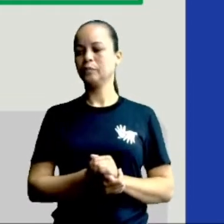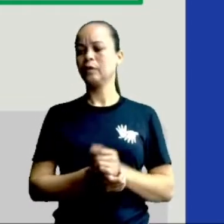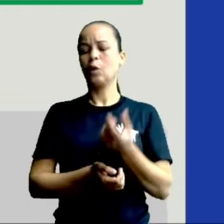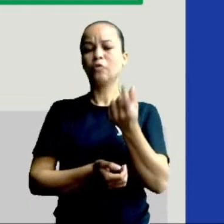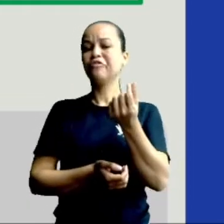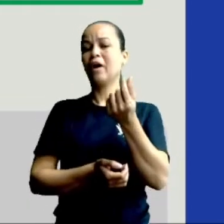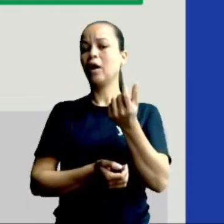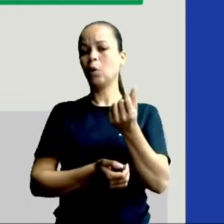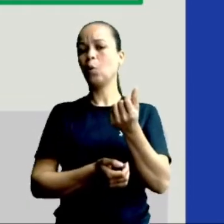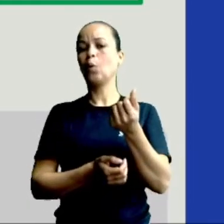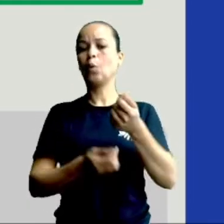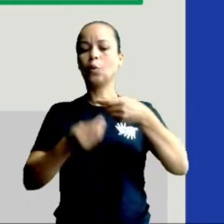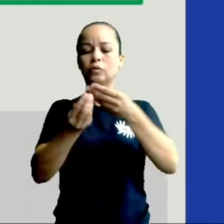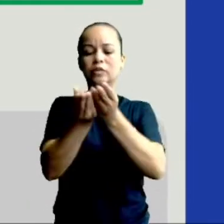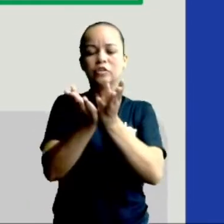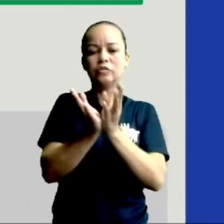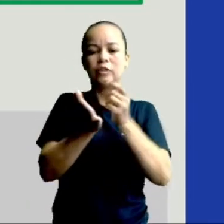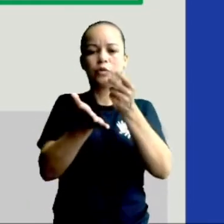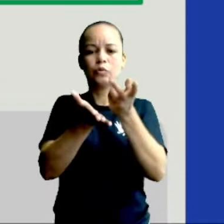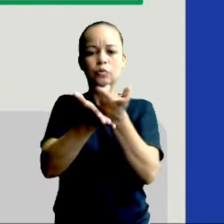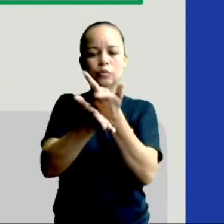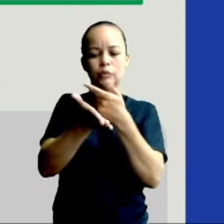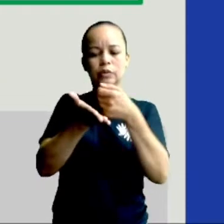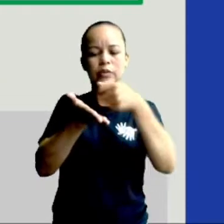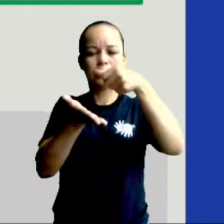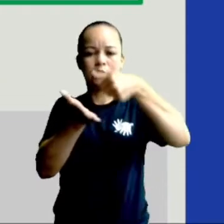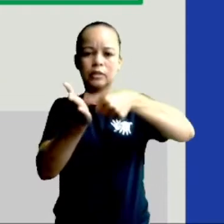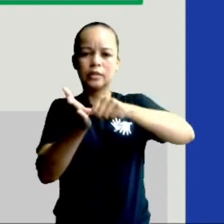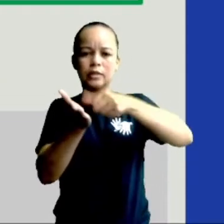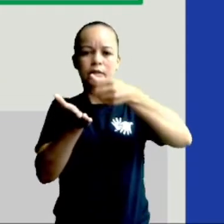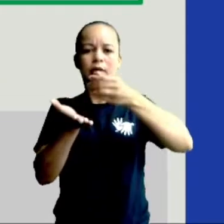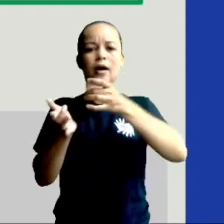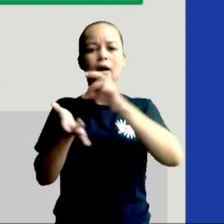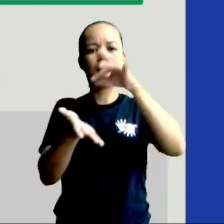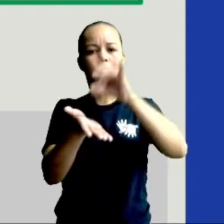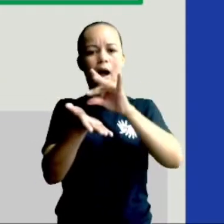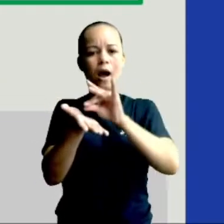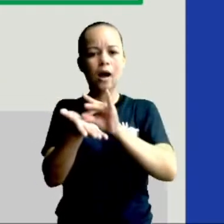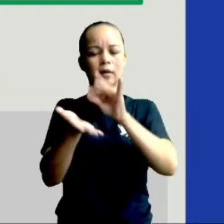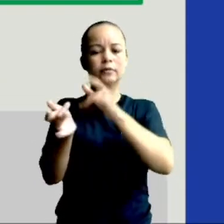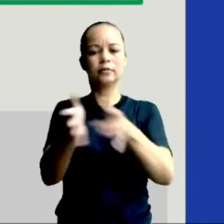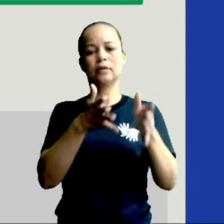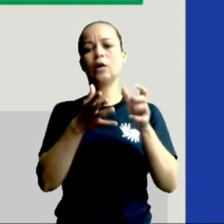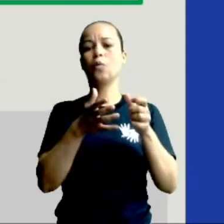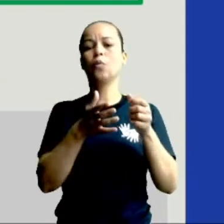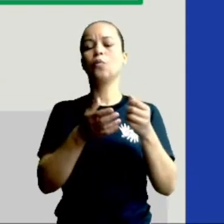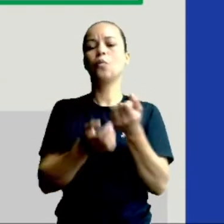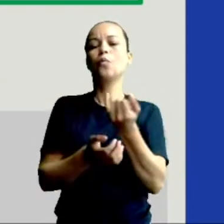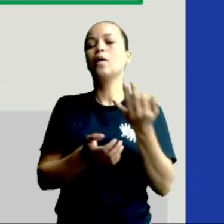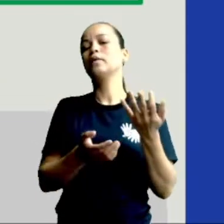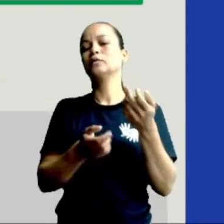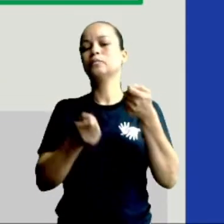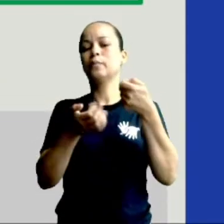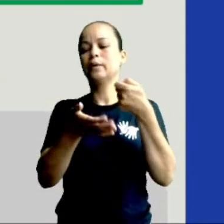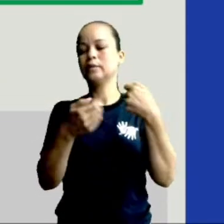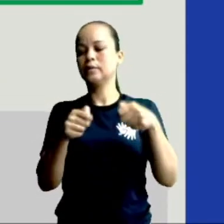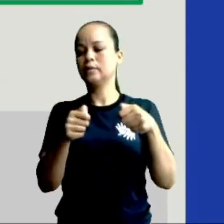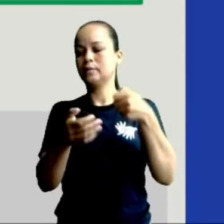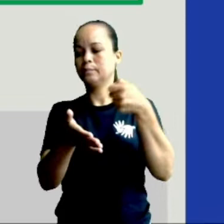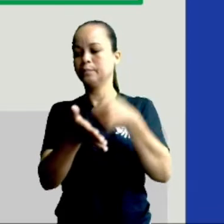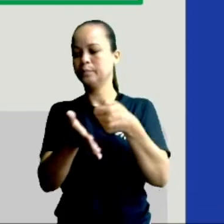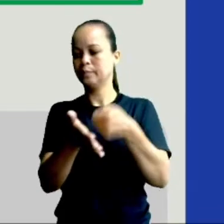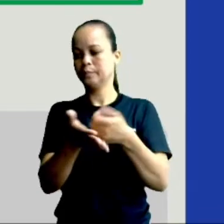tem um pacote de figurinhas que custa R$2, mas o pacote de figurinha de carros acabou, né? Então ele não tem como comprar mais o de